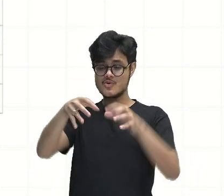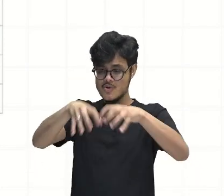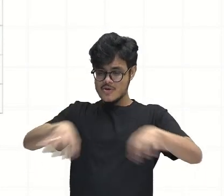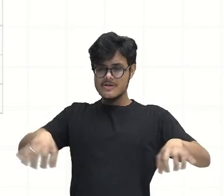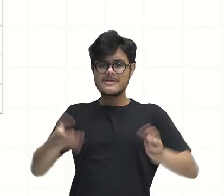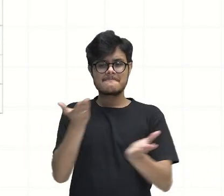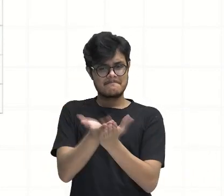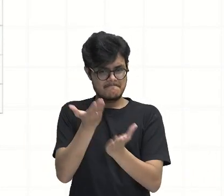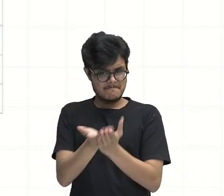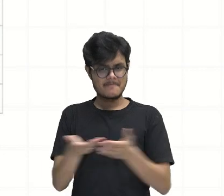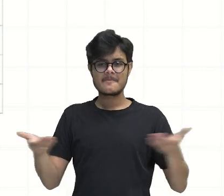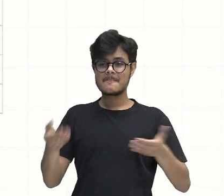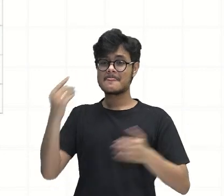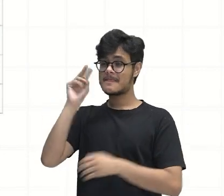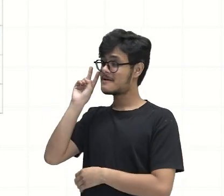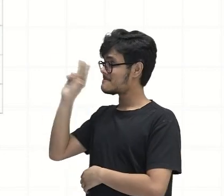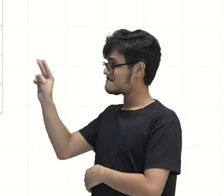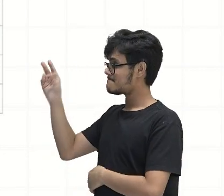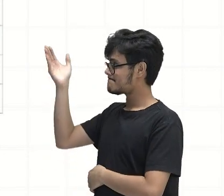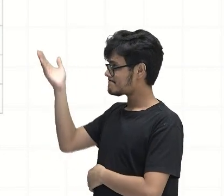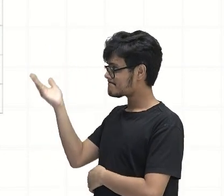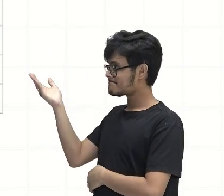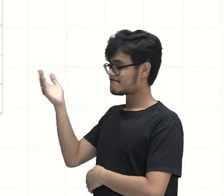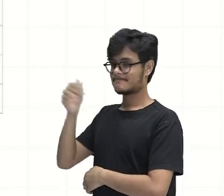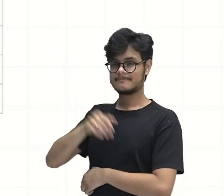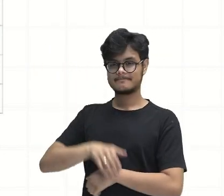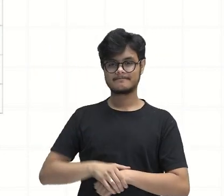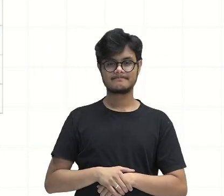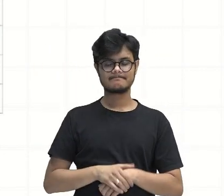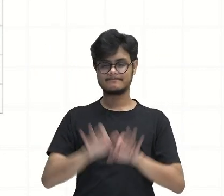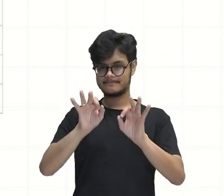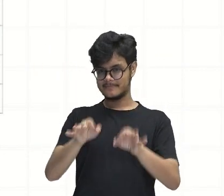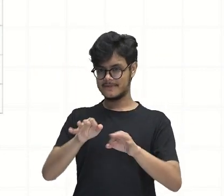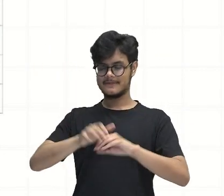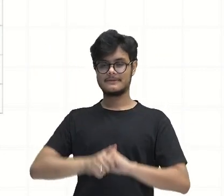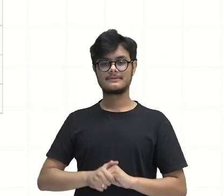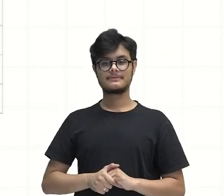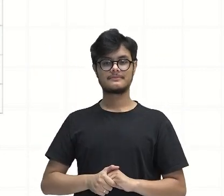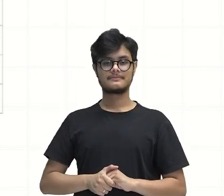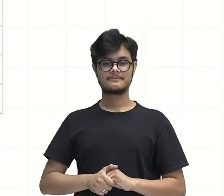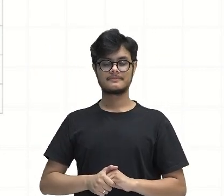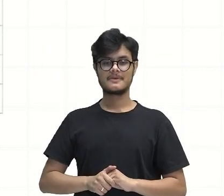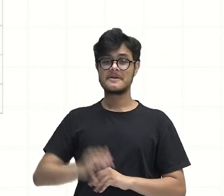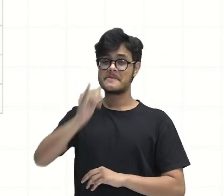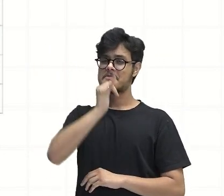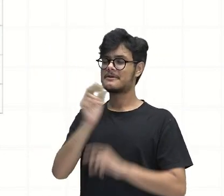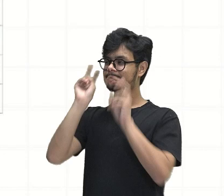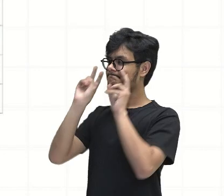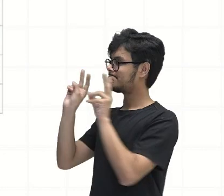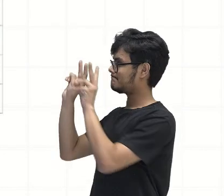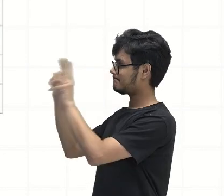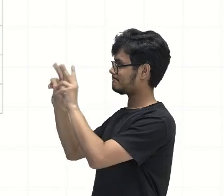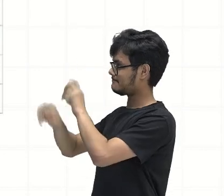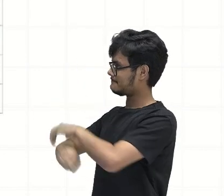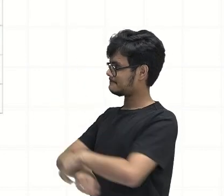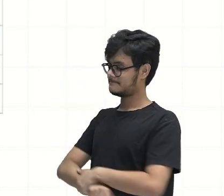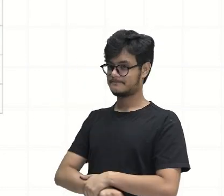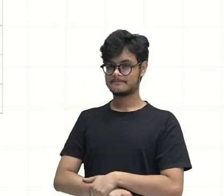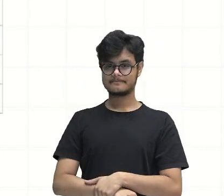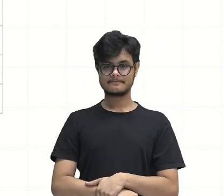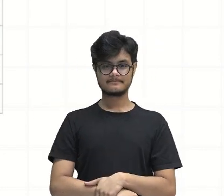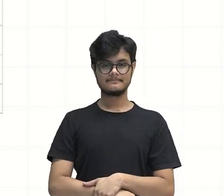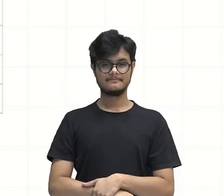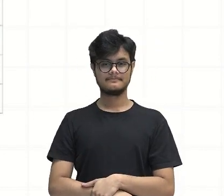aula. Essas são as coordenadas das paradas. Então, a coordenada da parada entre A farmácia e o hospital vai